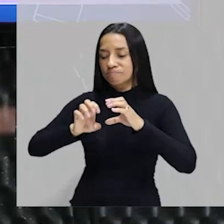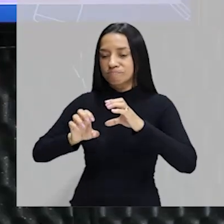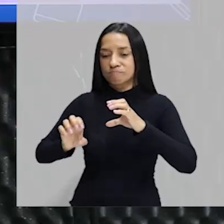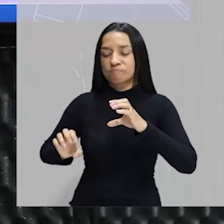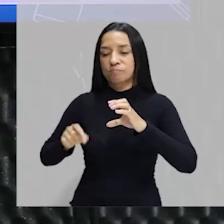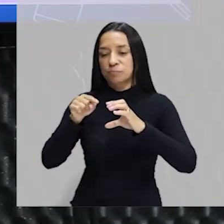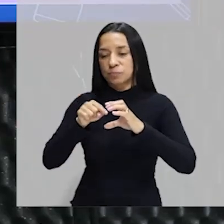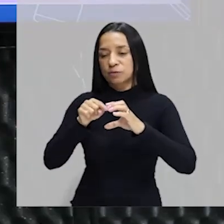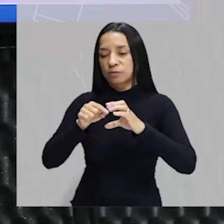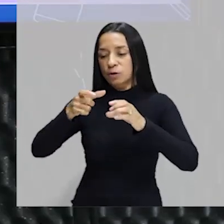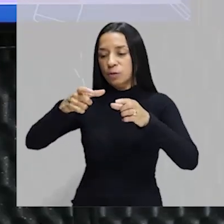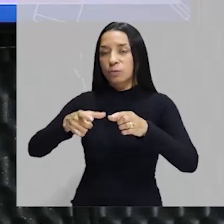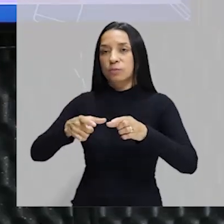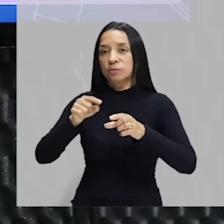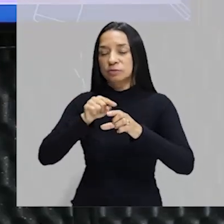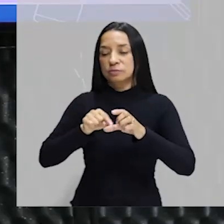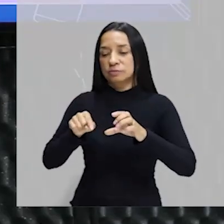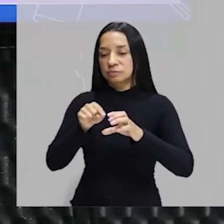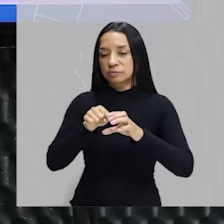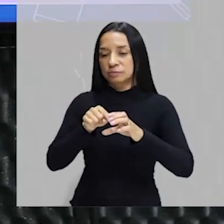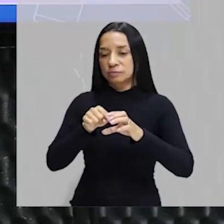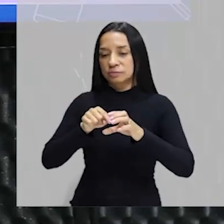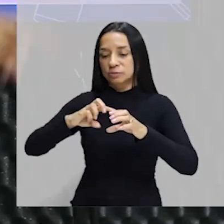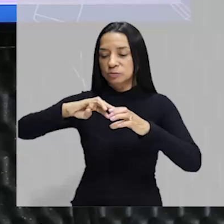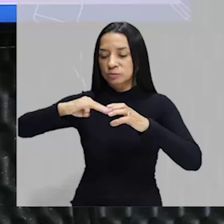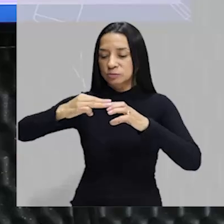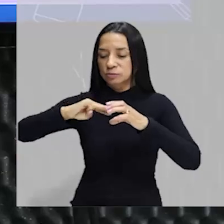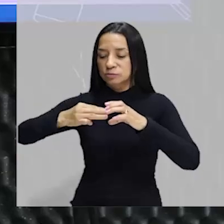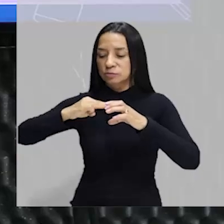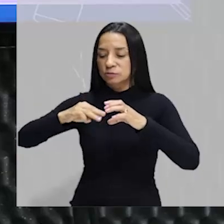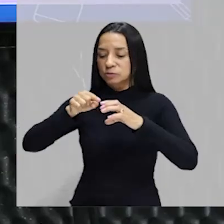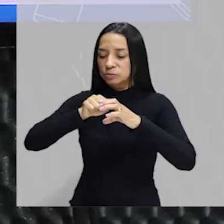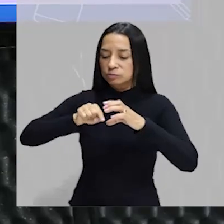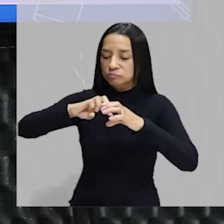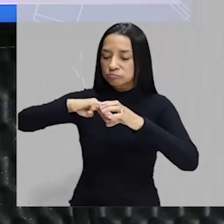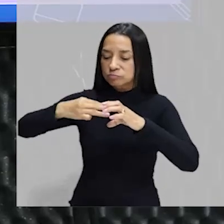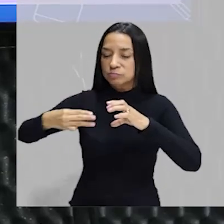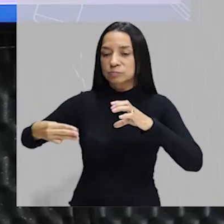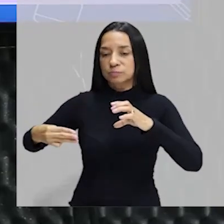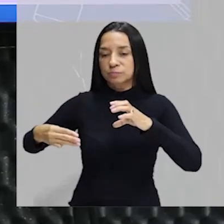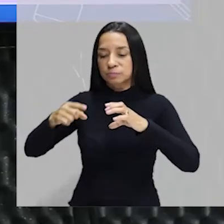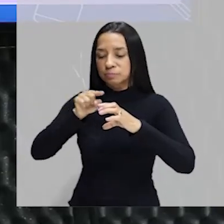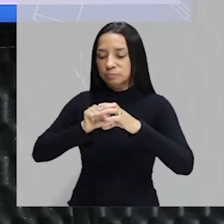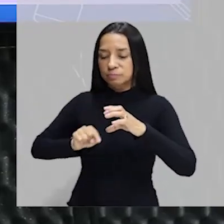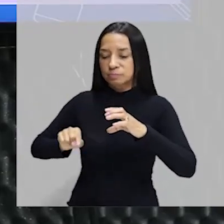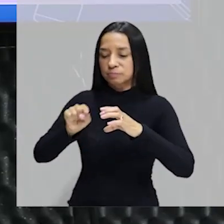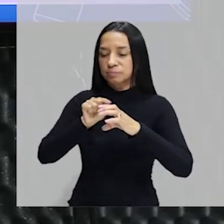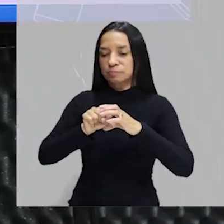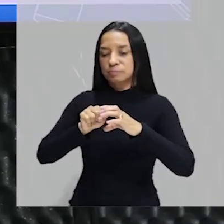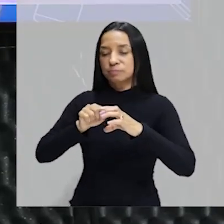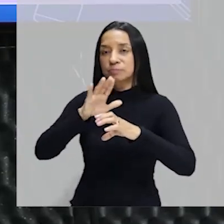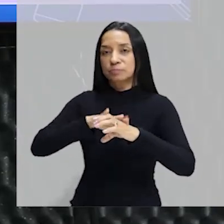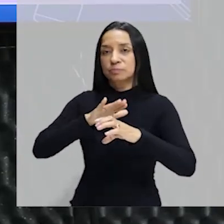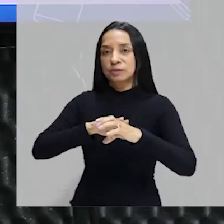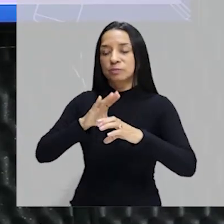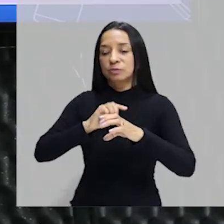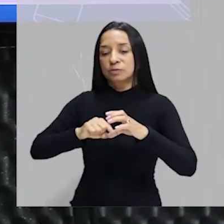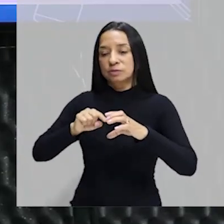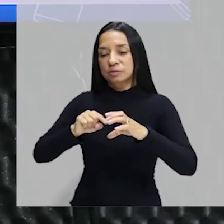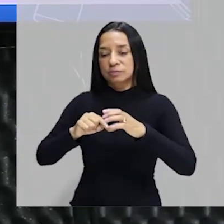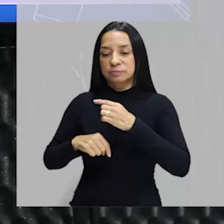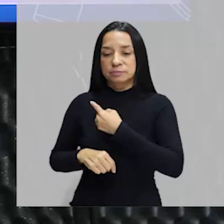que ficam localizados nessas dobrinhas aqui internas da mitocôndria. Essas dobrinhas nós chamamos de